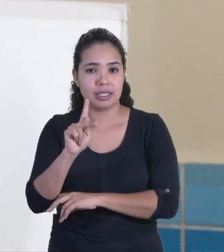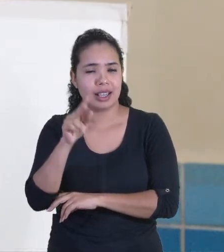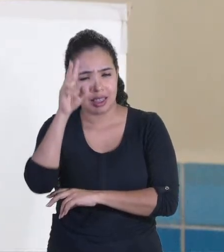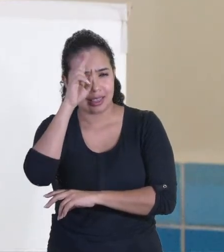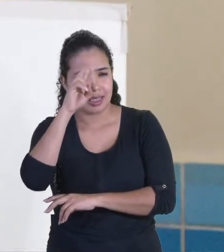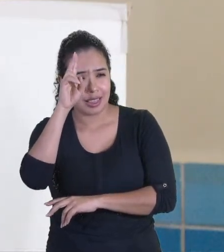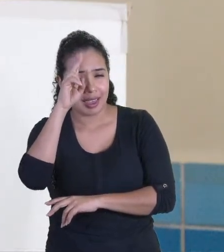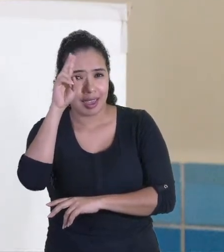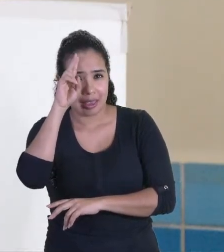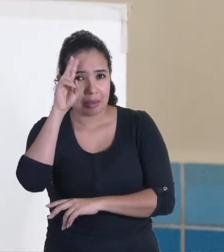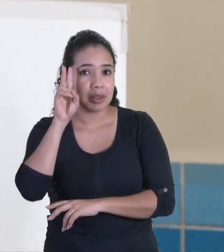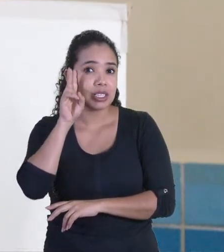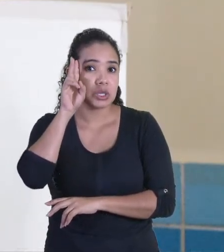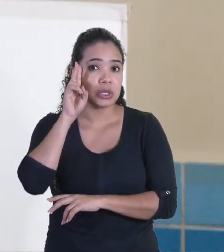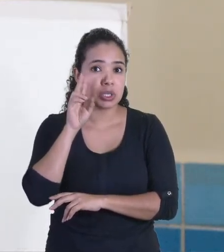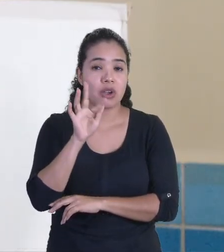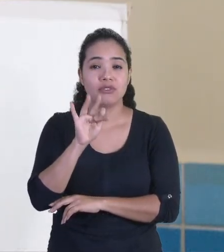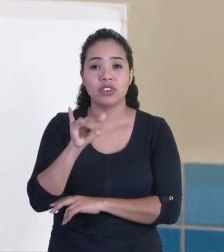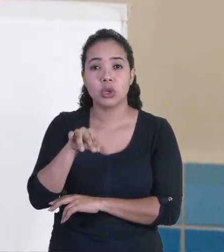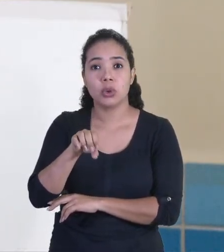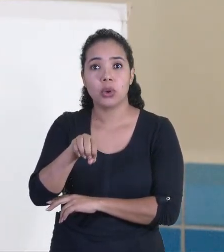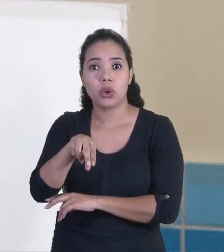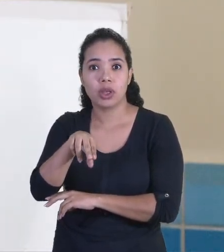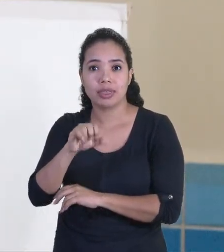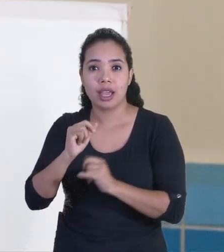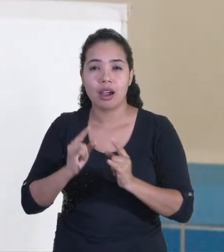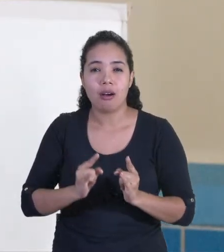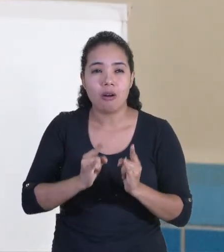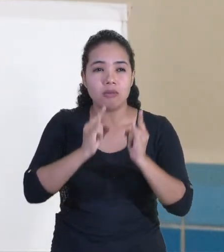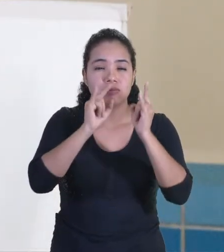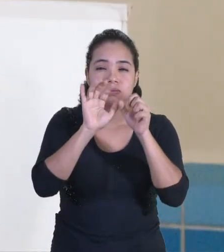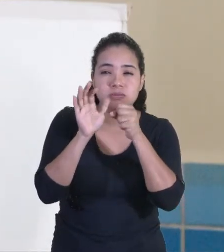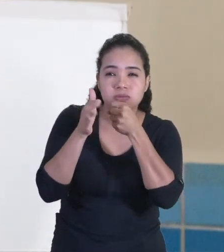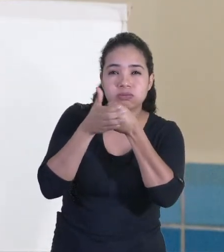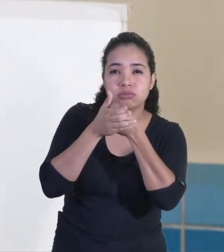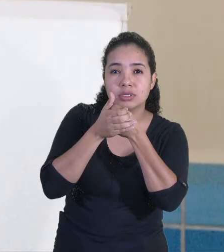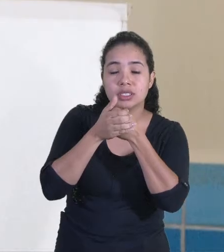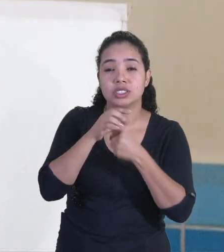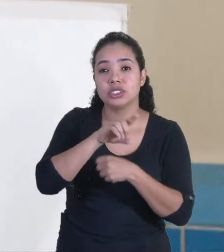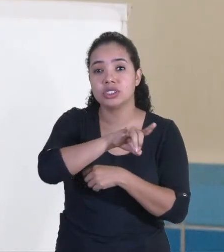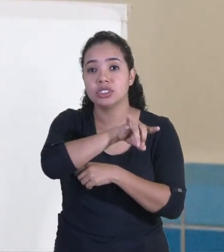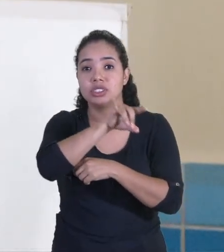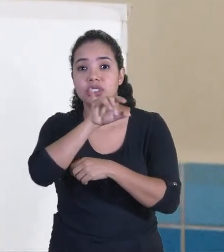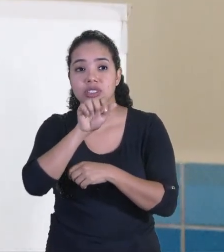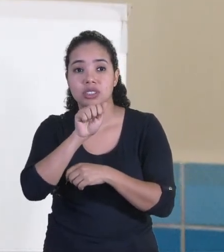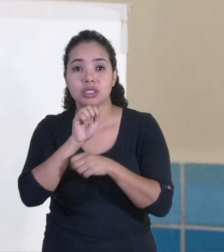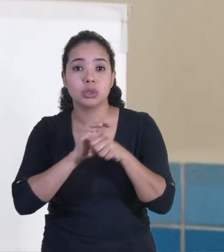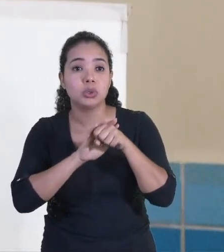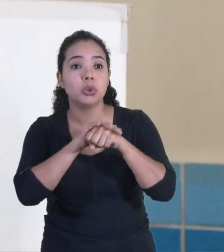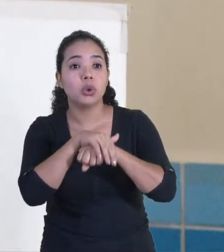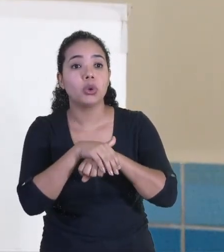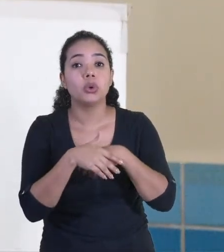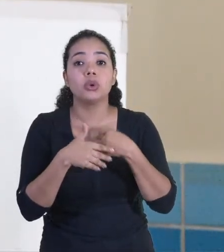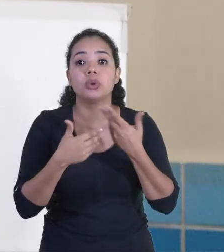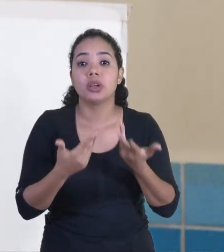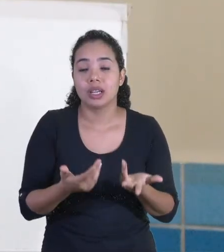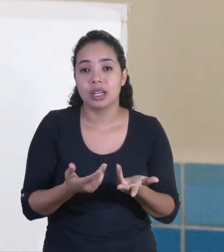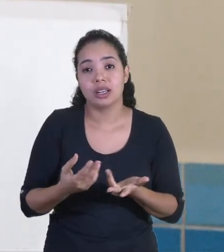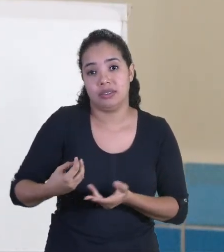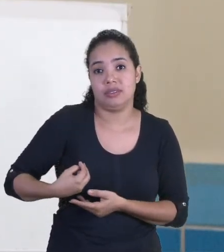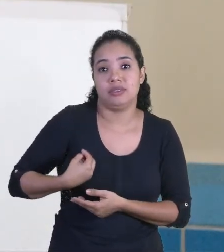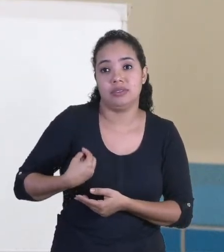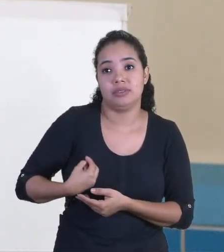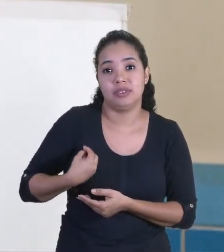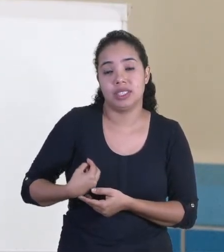quando ela estava escondida na torre? De dia era uma coisa, de noite ela outra, ou seja, ela vivia em